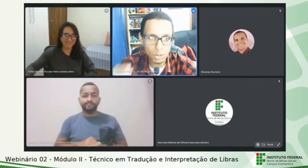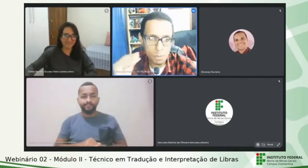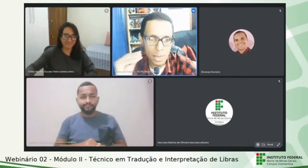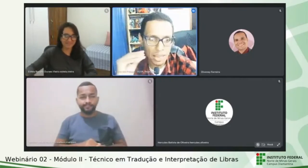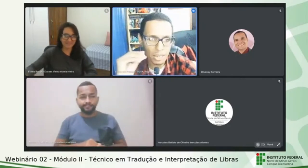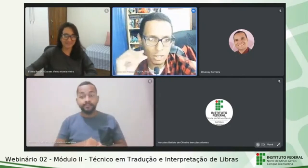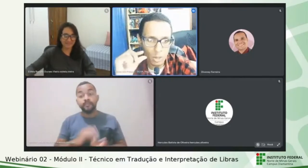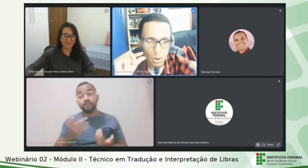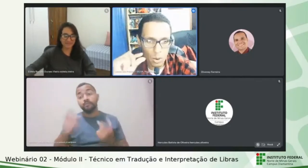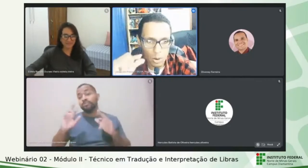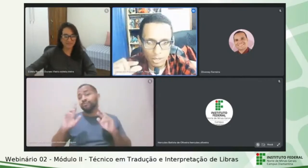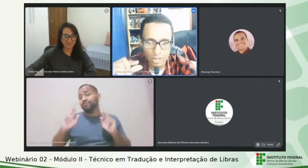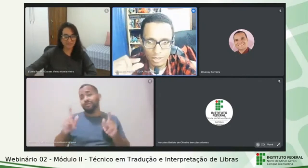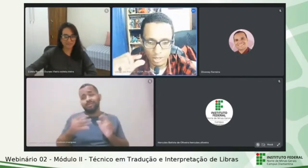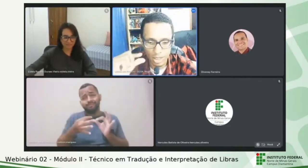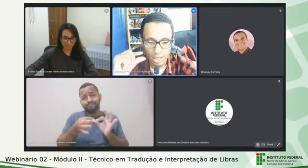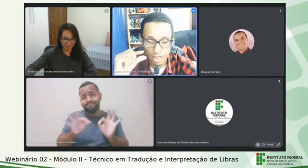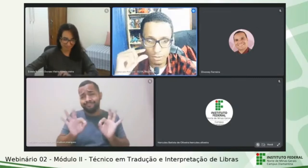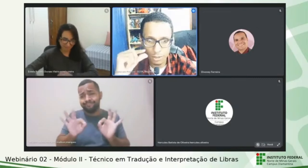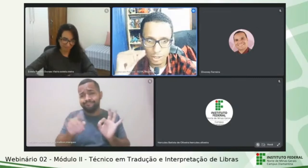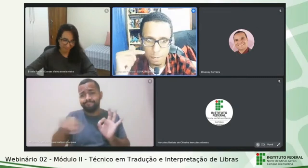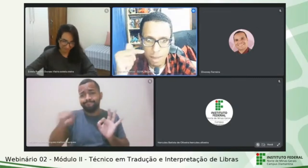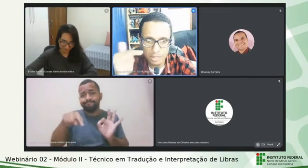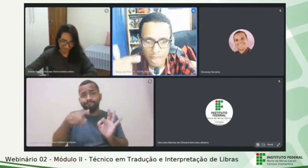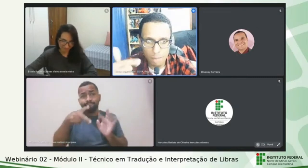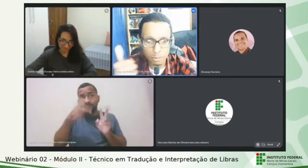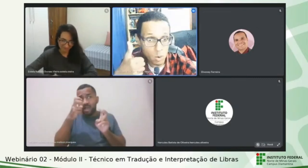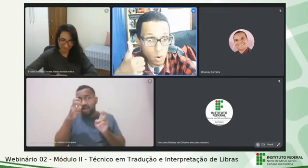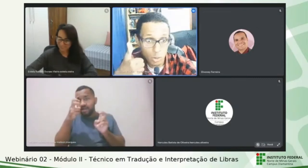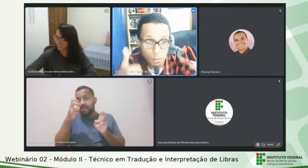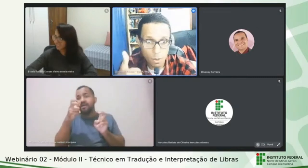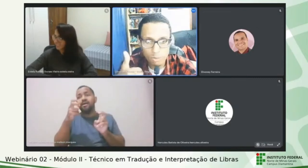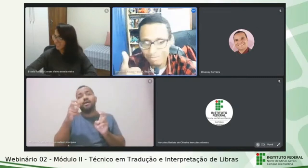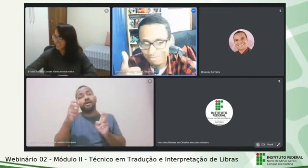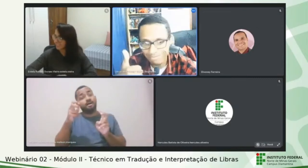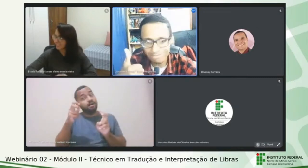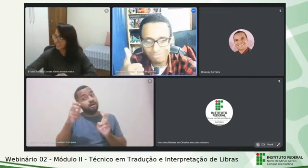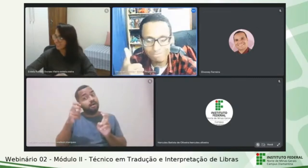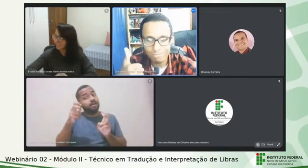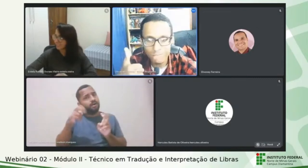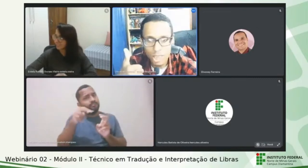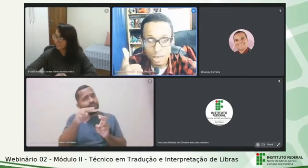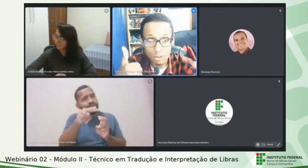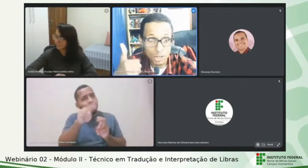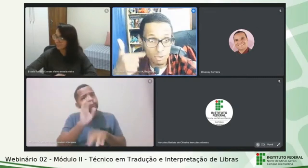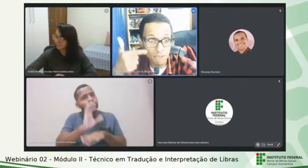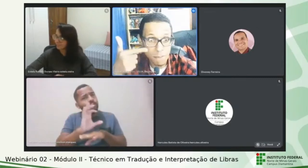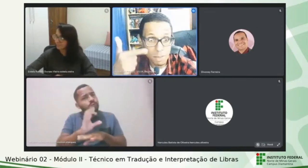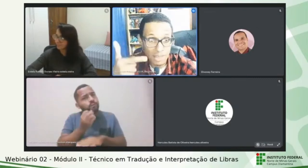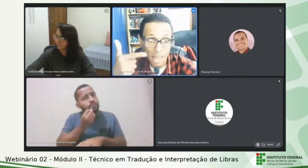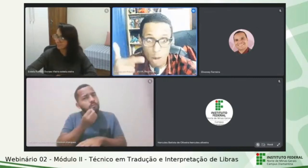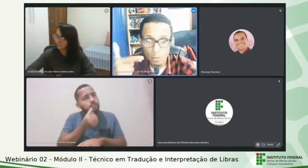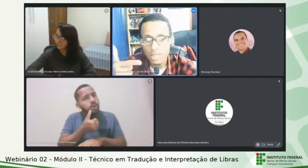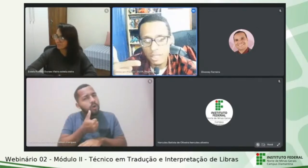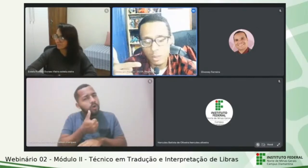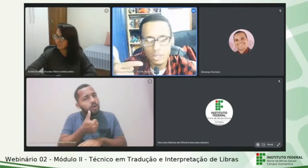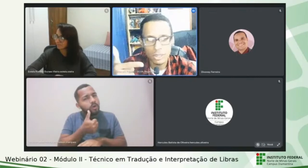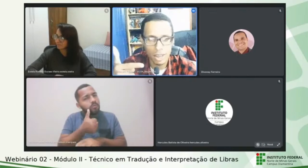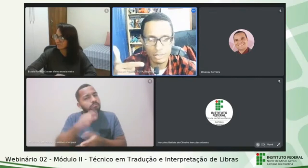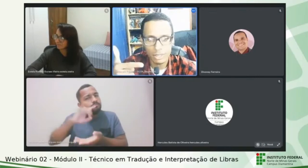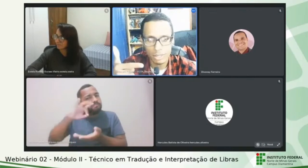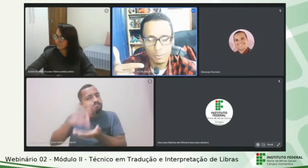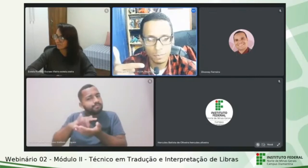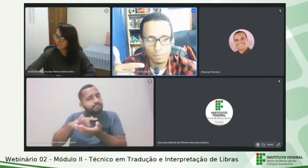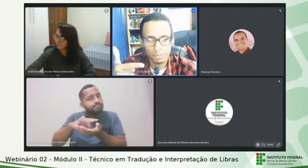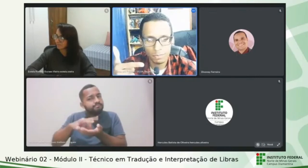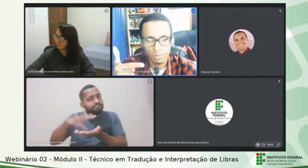Então, são pequenas coisas que você percebe se o curso é bom, que você vai aprender realmente língua de